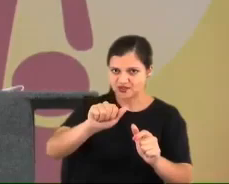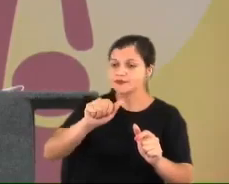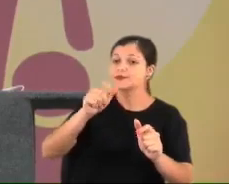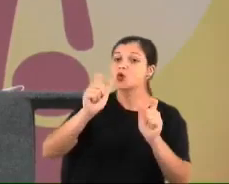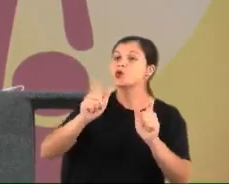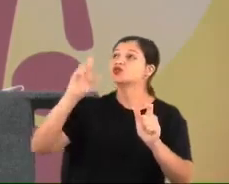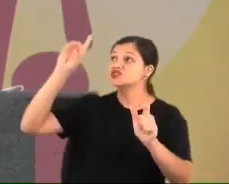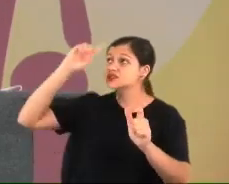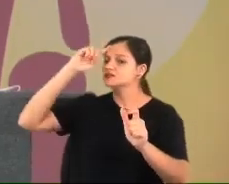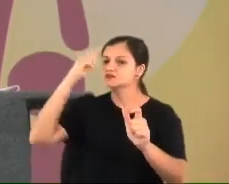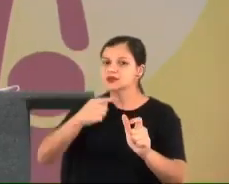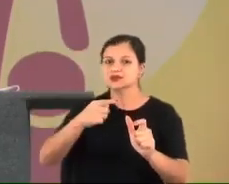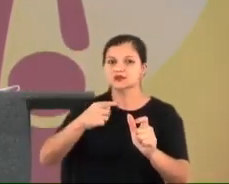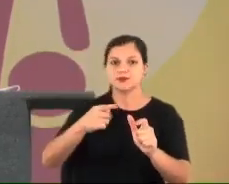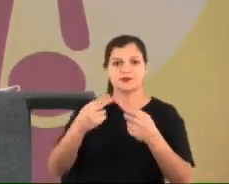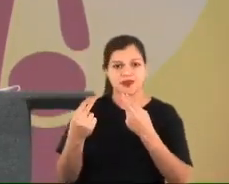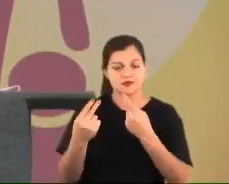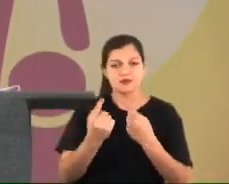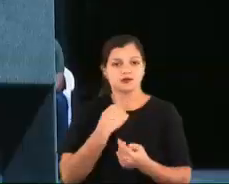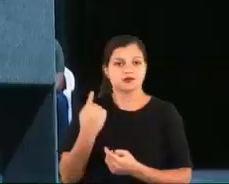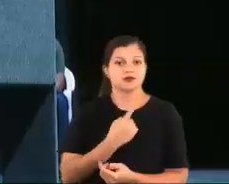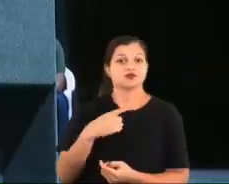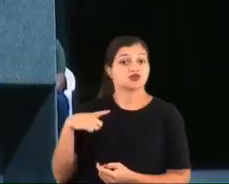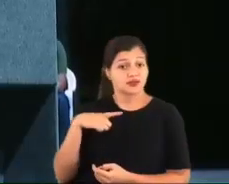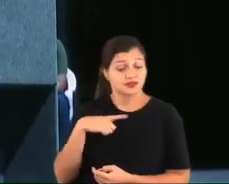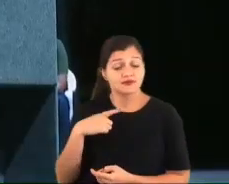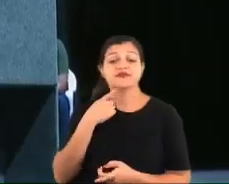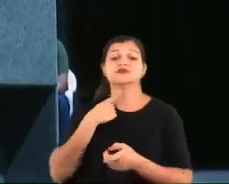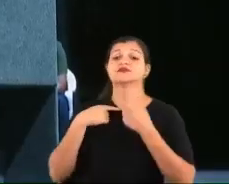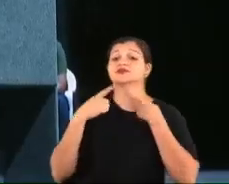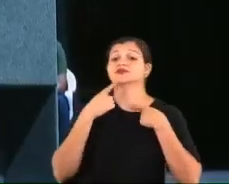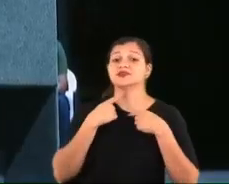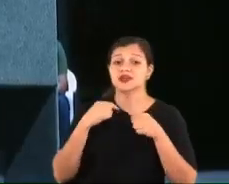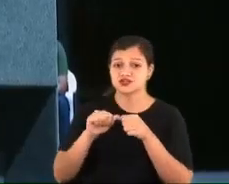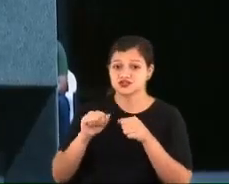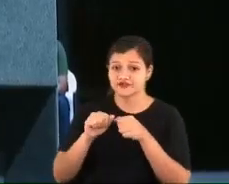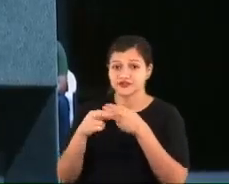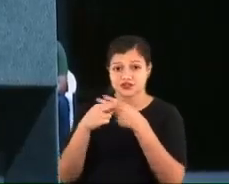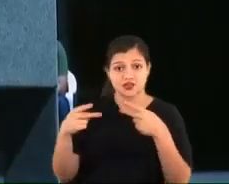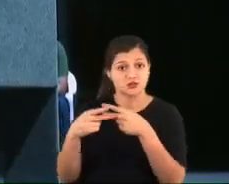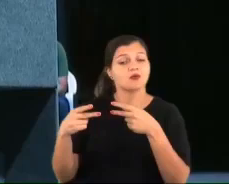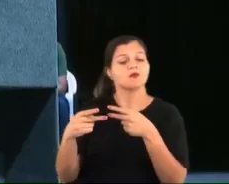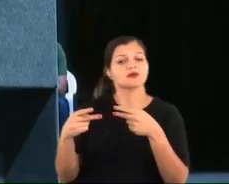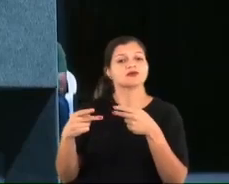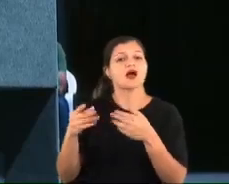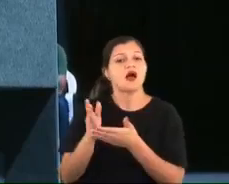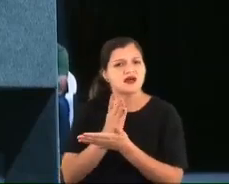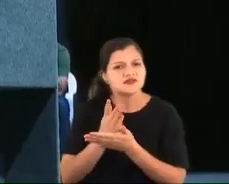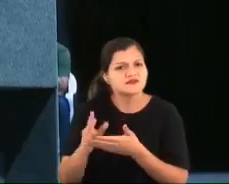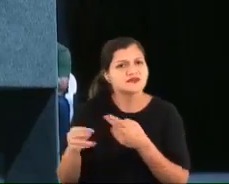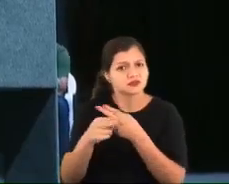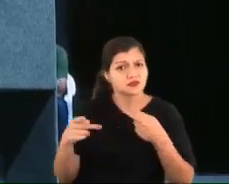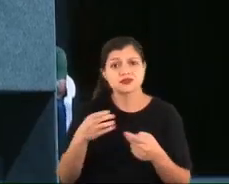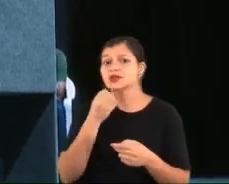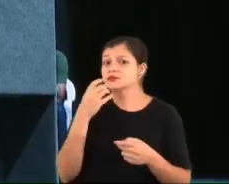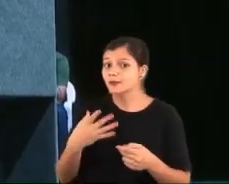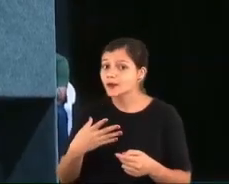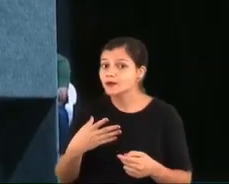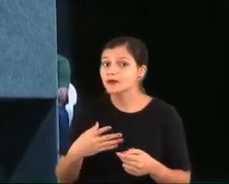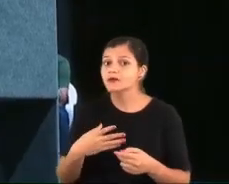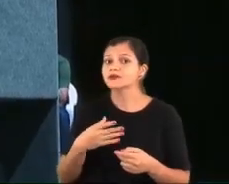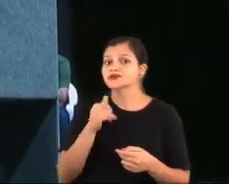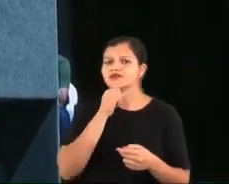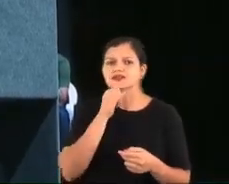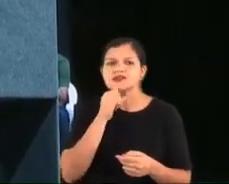temos a vontade de fazer certas coisas, e às vezes são coisas nobres, não é errado. Você quer fazer um curso